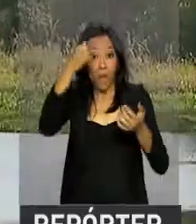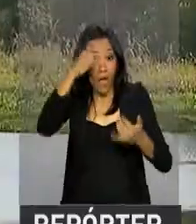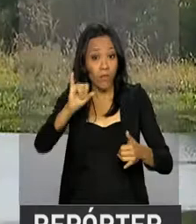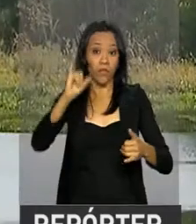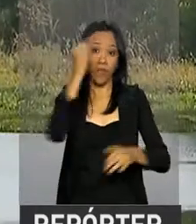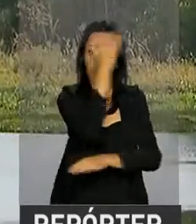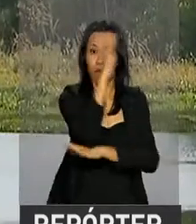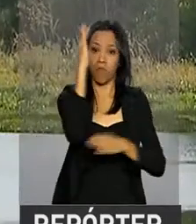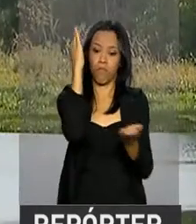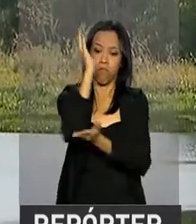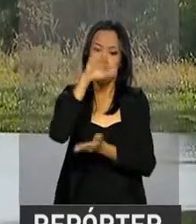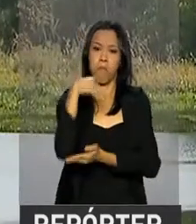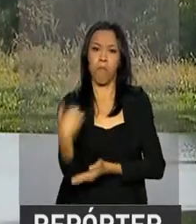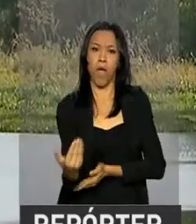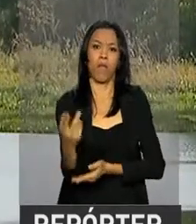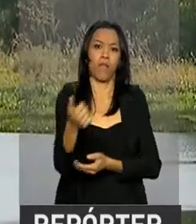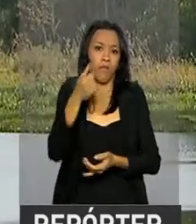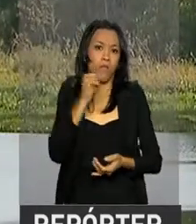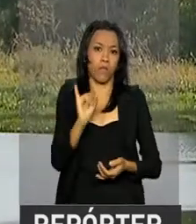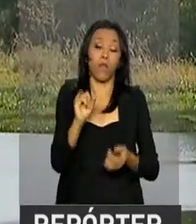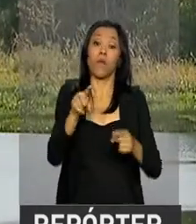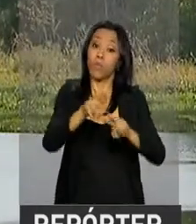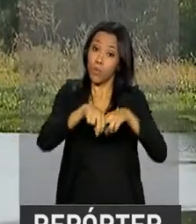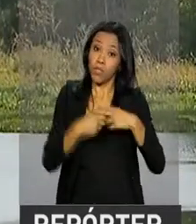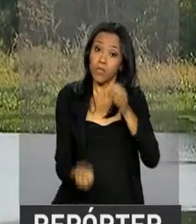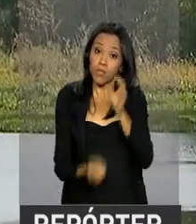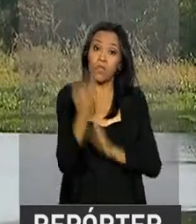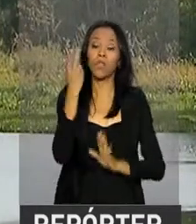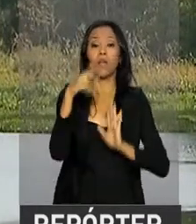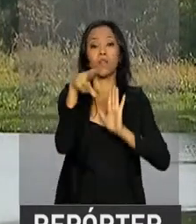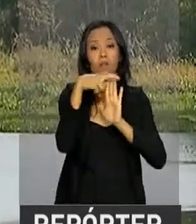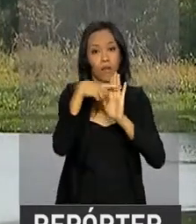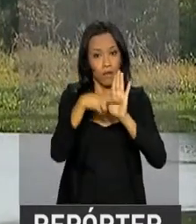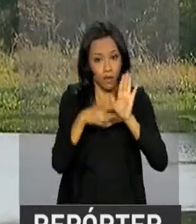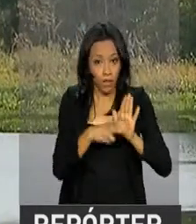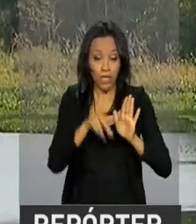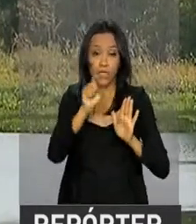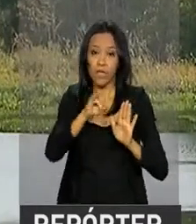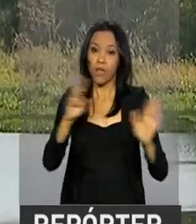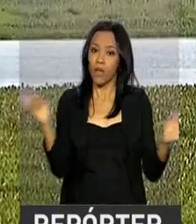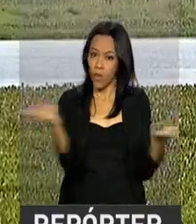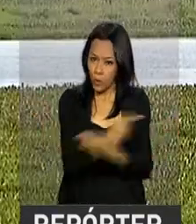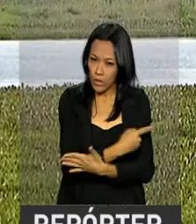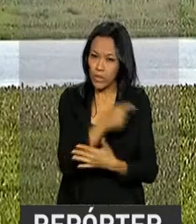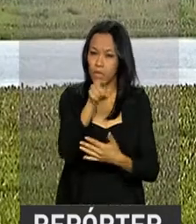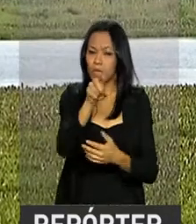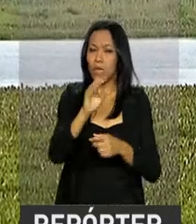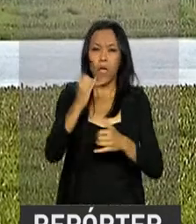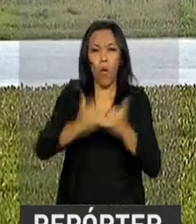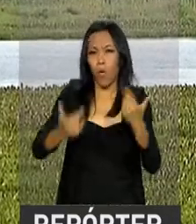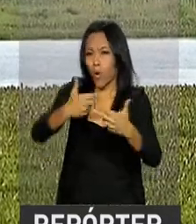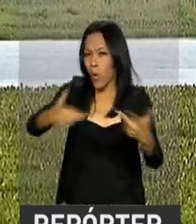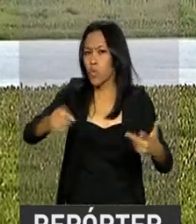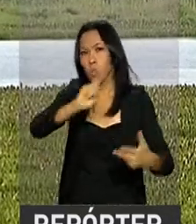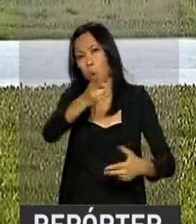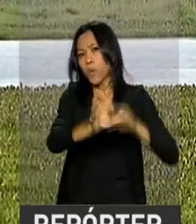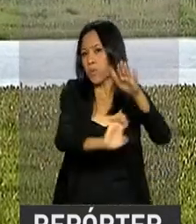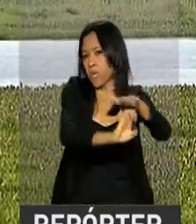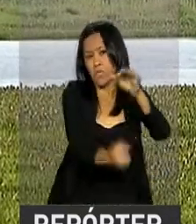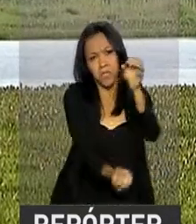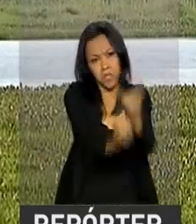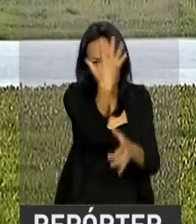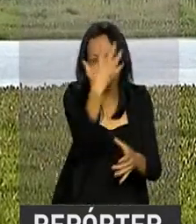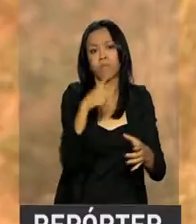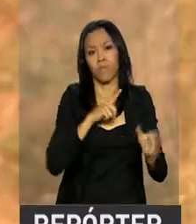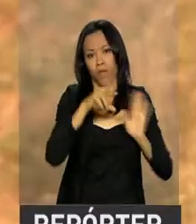por fim fixou regras para a compensação por impactos no meio ambiente pela implantação de empreendimentos por exemplo